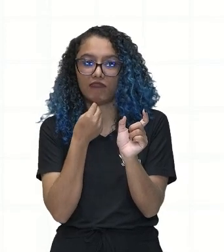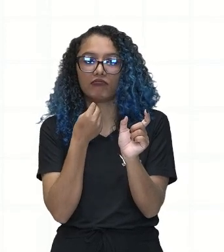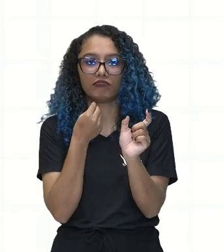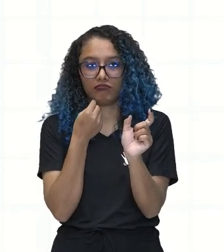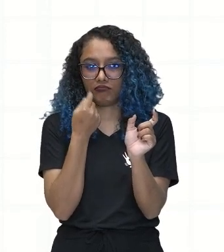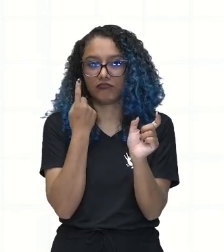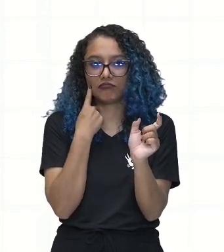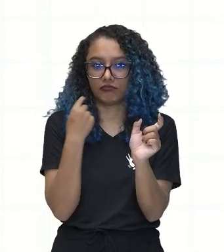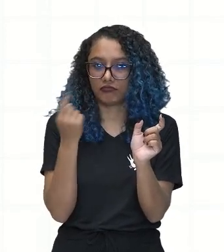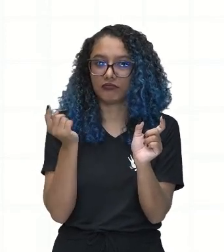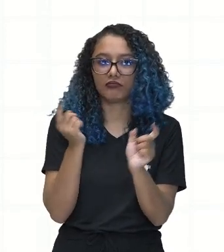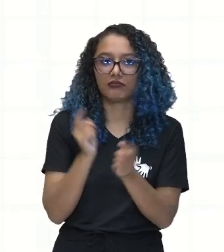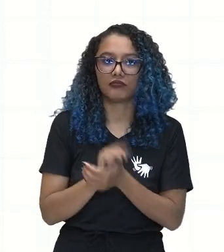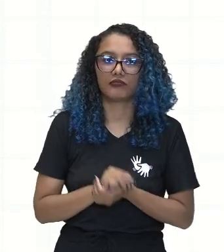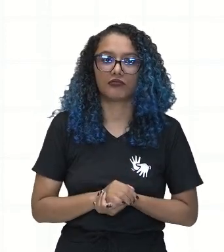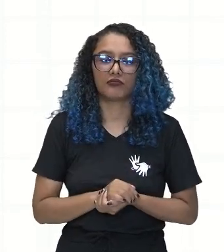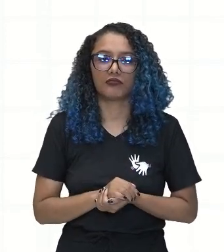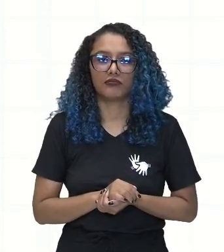ver? Observe aqui, ó.